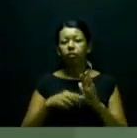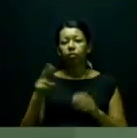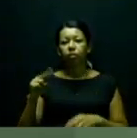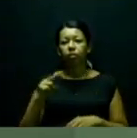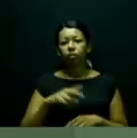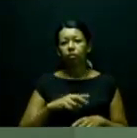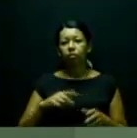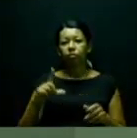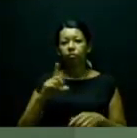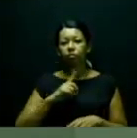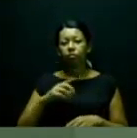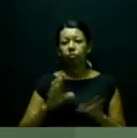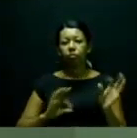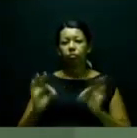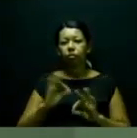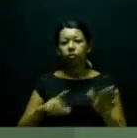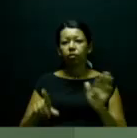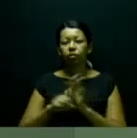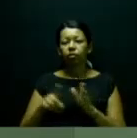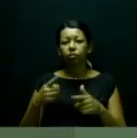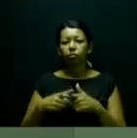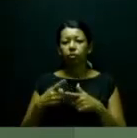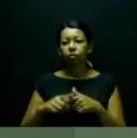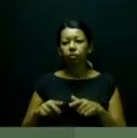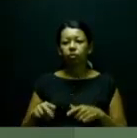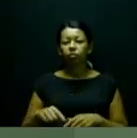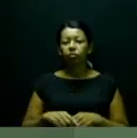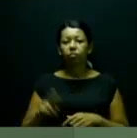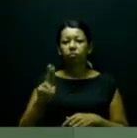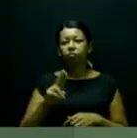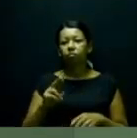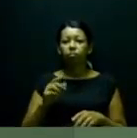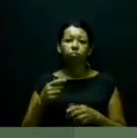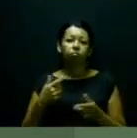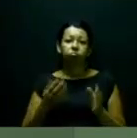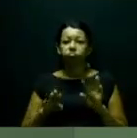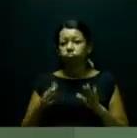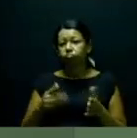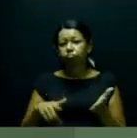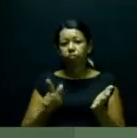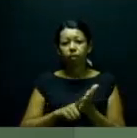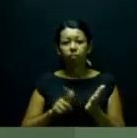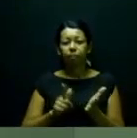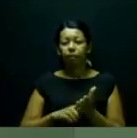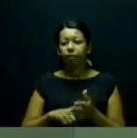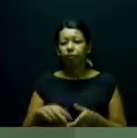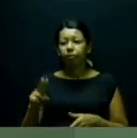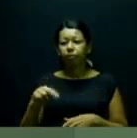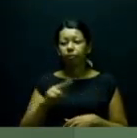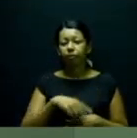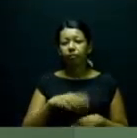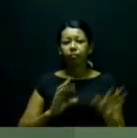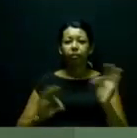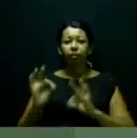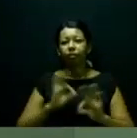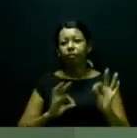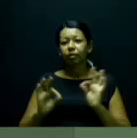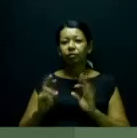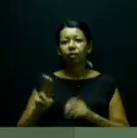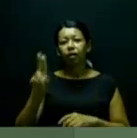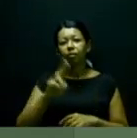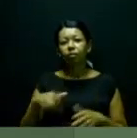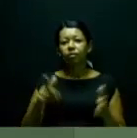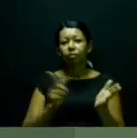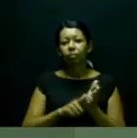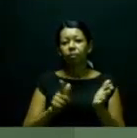tipo de projeto de lei, porque todo projeto gasta pelo menos uma folha de papel. Não há projeto de lei nenhum que não gaste uma folha de papel.